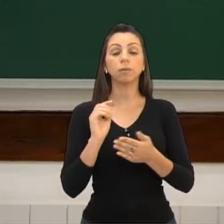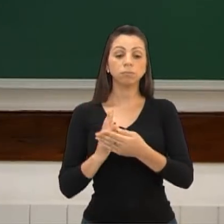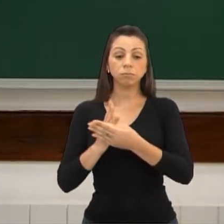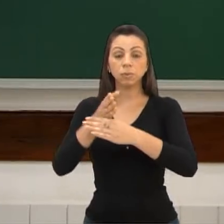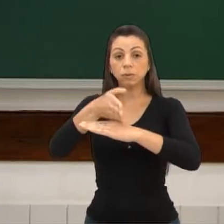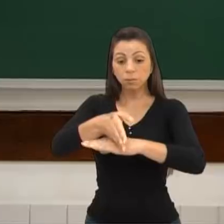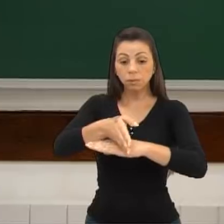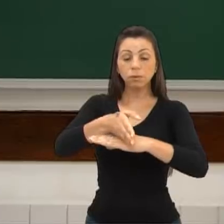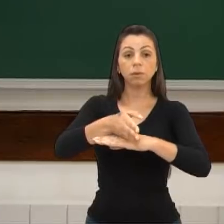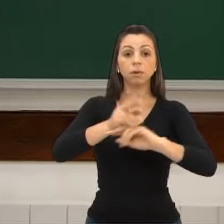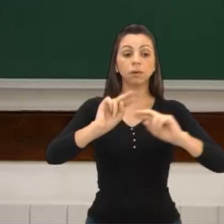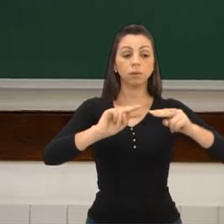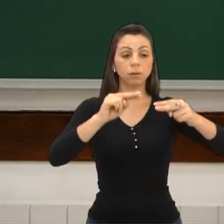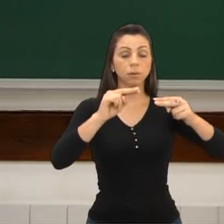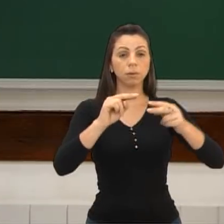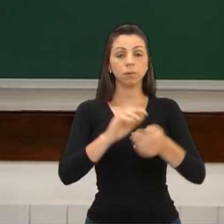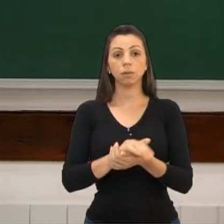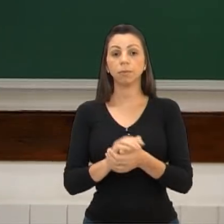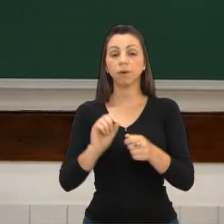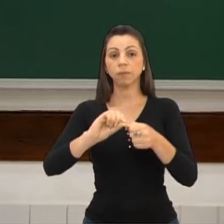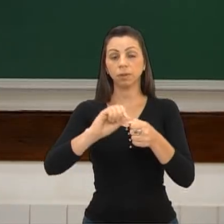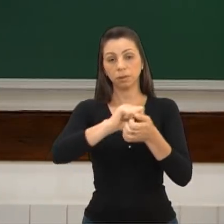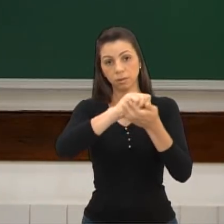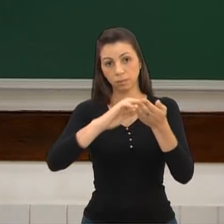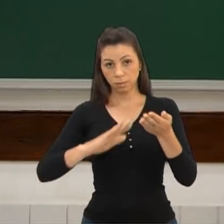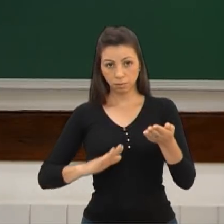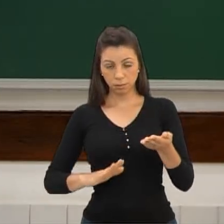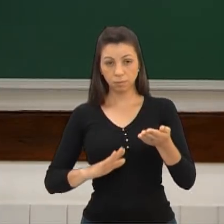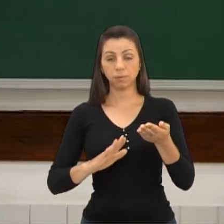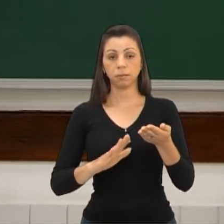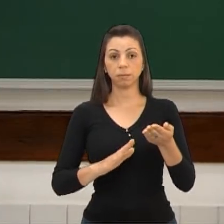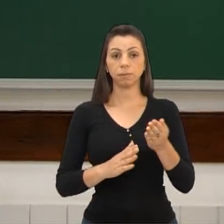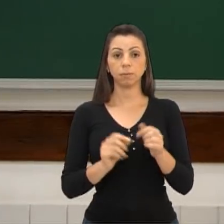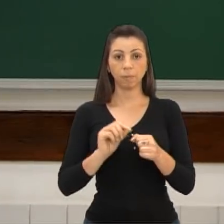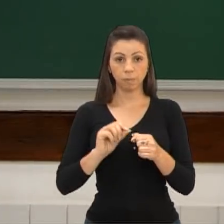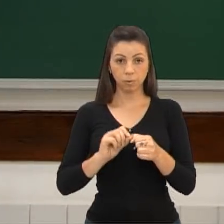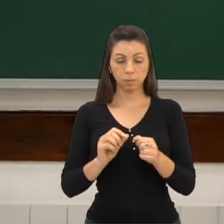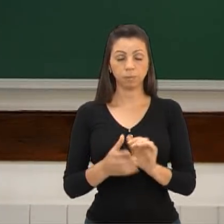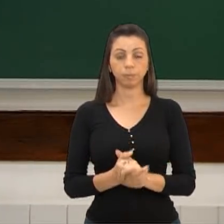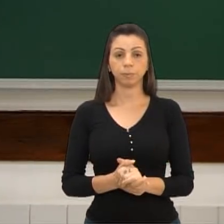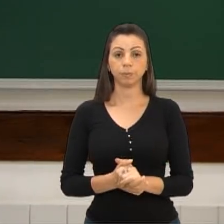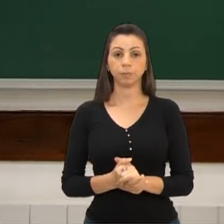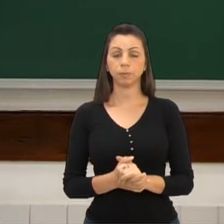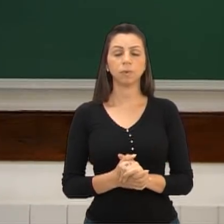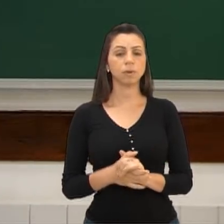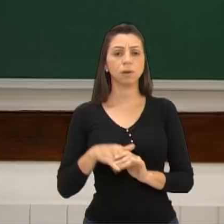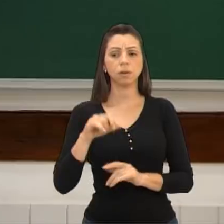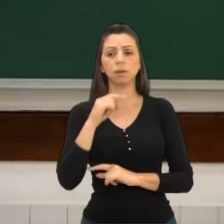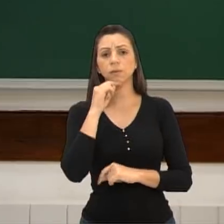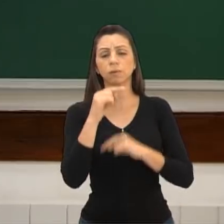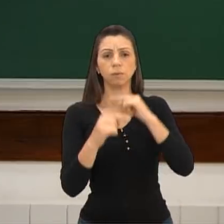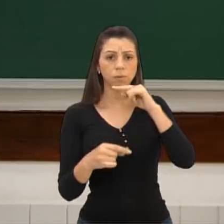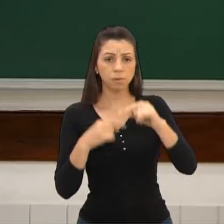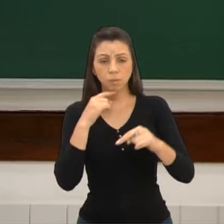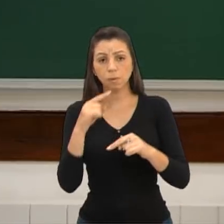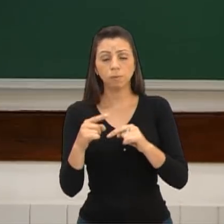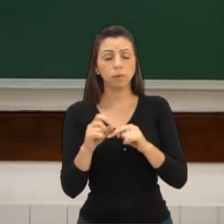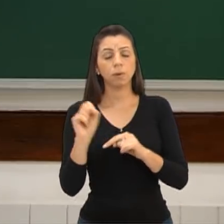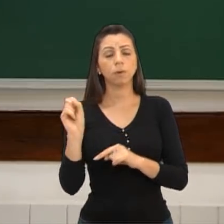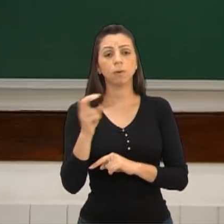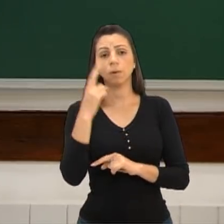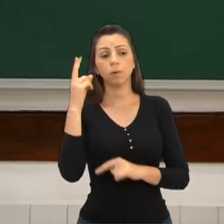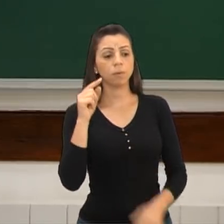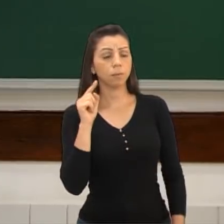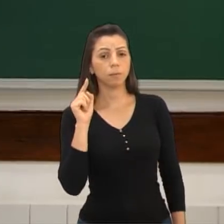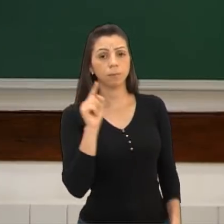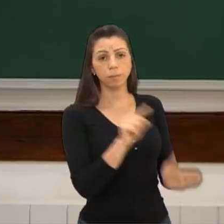Classroom para que vocês possam realizar as atividades que estão disponíveis no Classroom. Qualquer dúvida ou qualquer questionamento ali